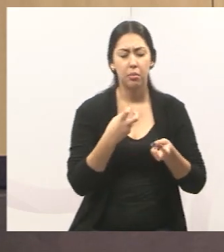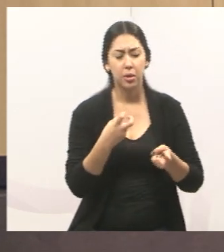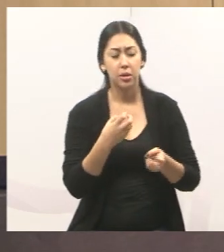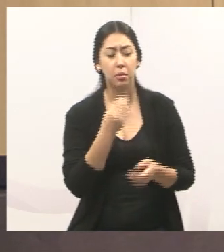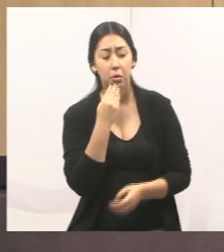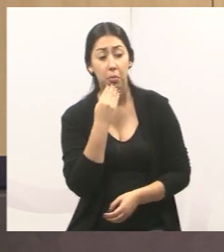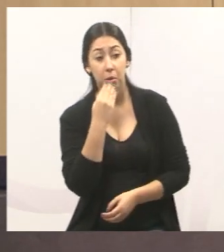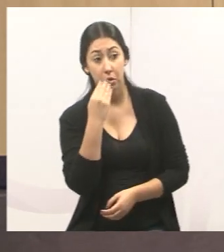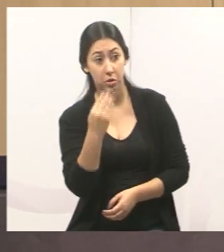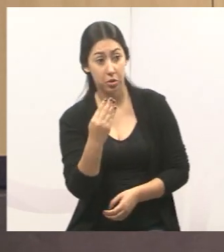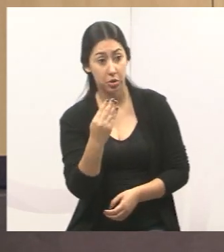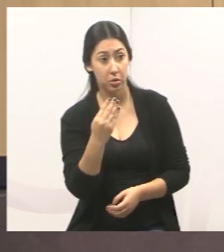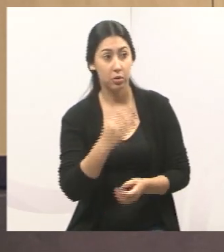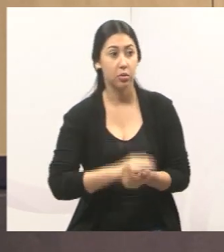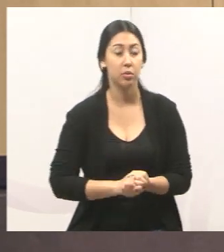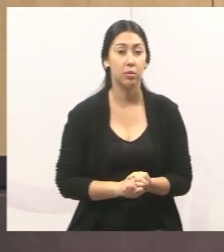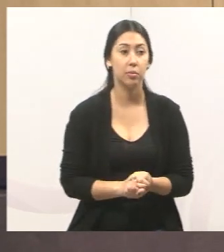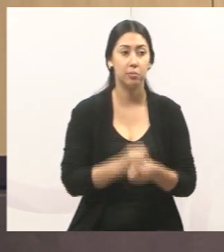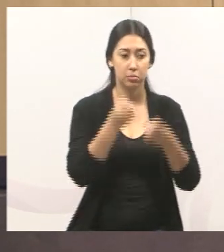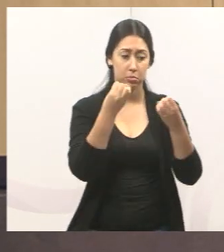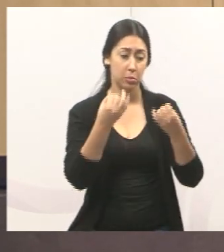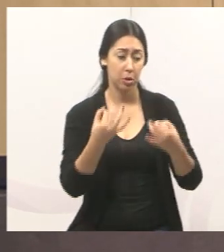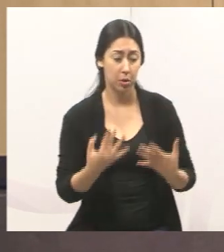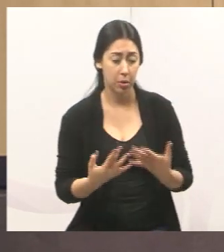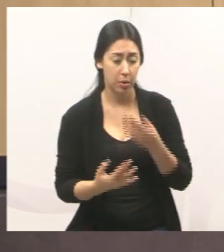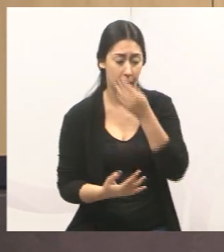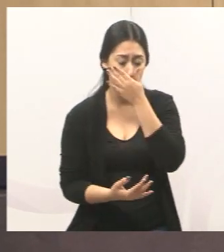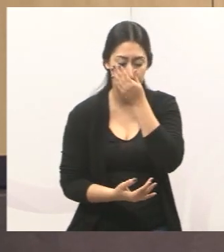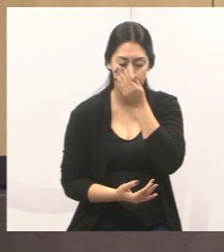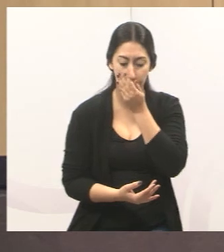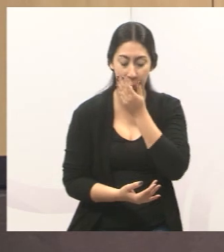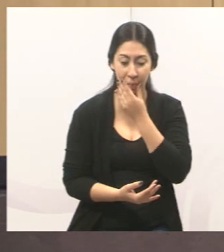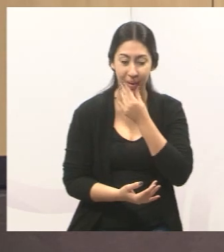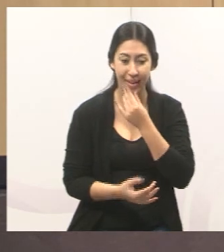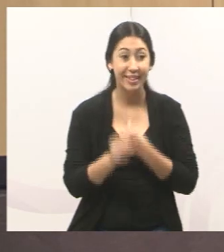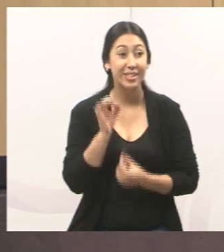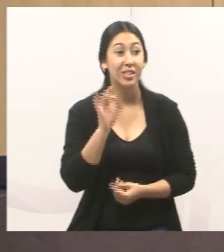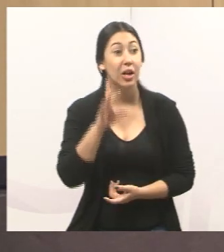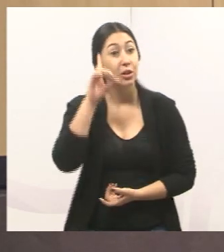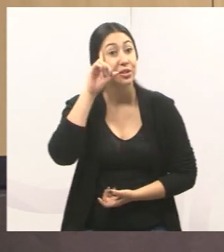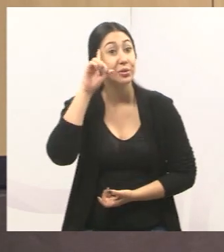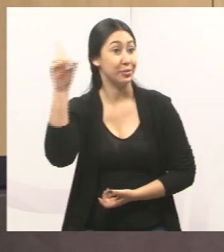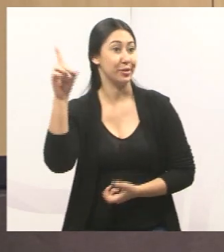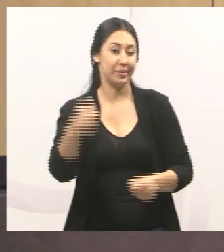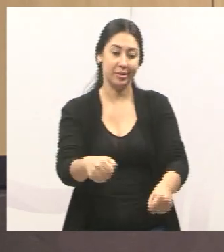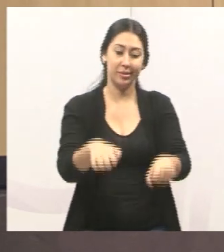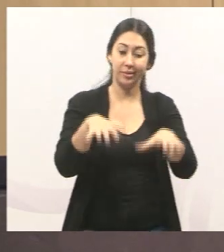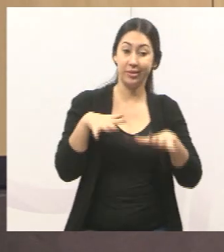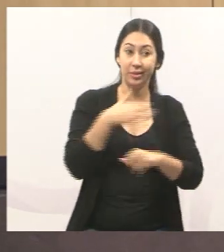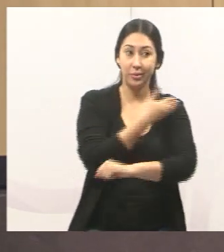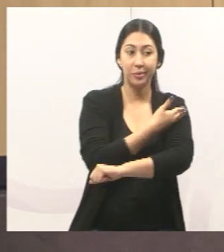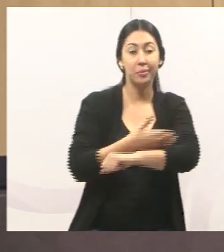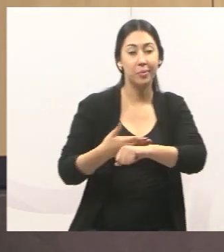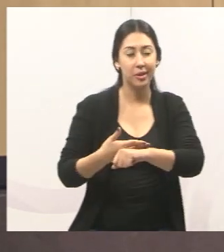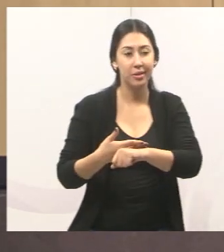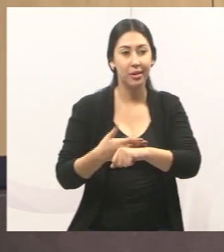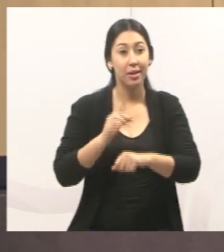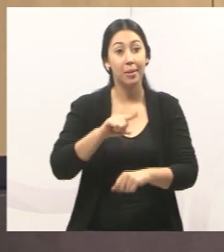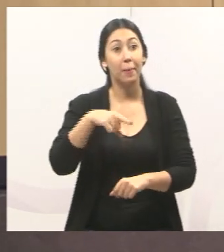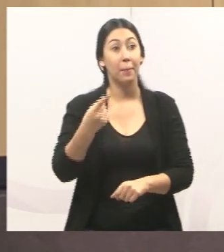pedido defensivo aportou nesta Casa Legislativa somente no dia da sessão ordinária e após o